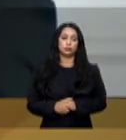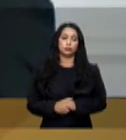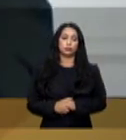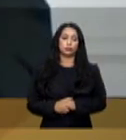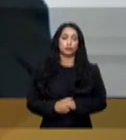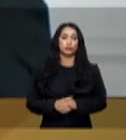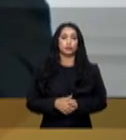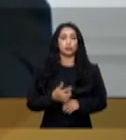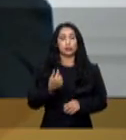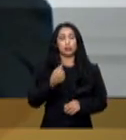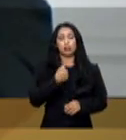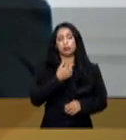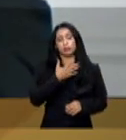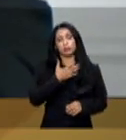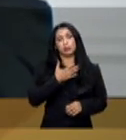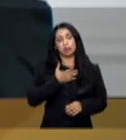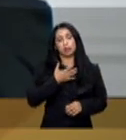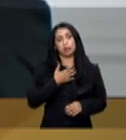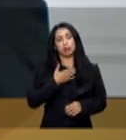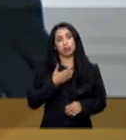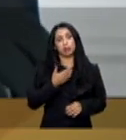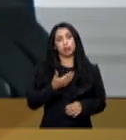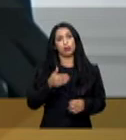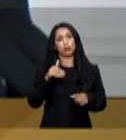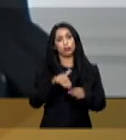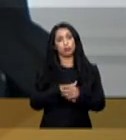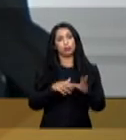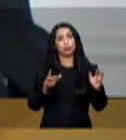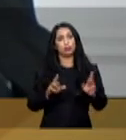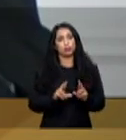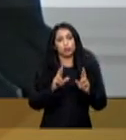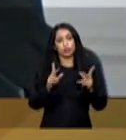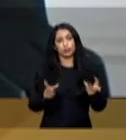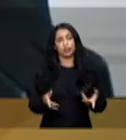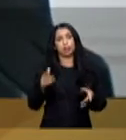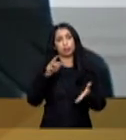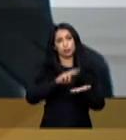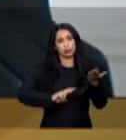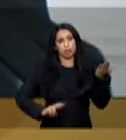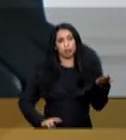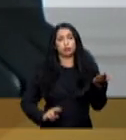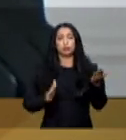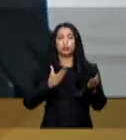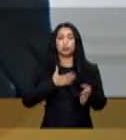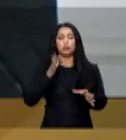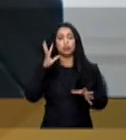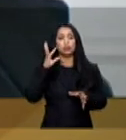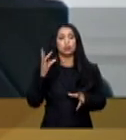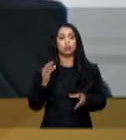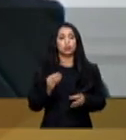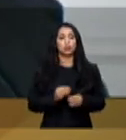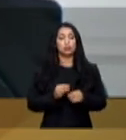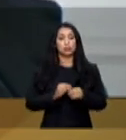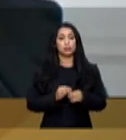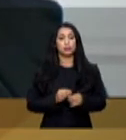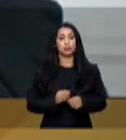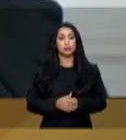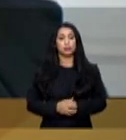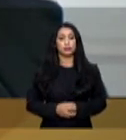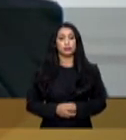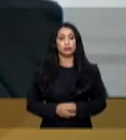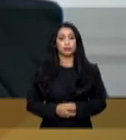coloco, divergindo do eminente ministro relator, aqui a minha conclusão, a declaração